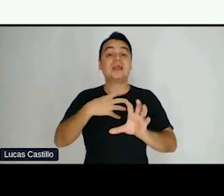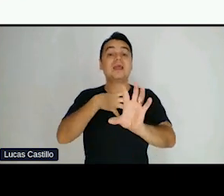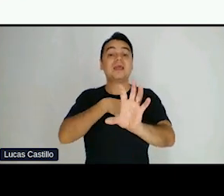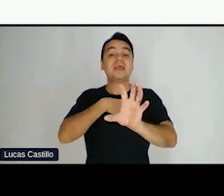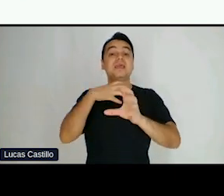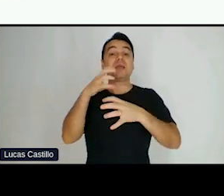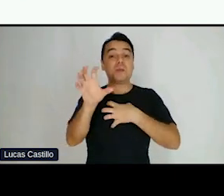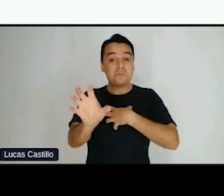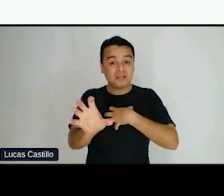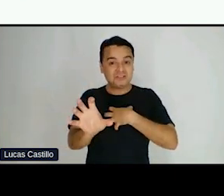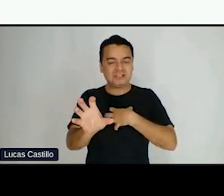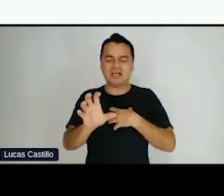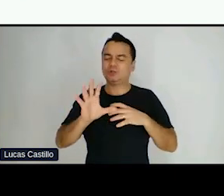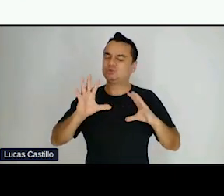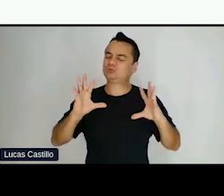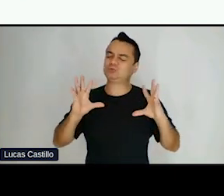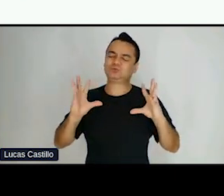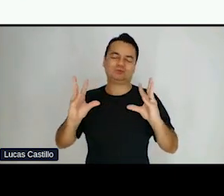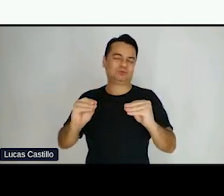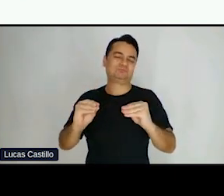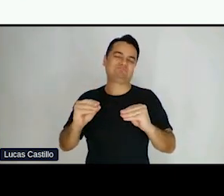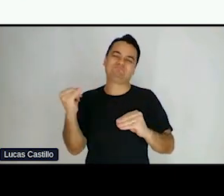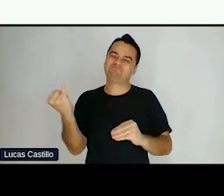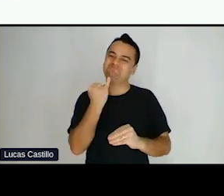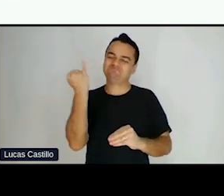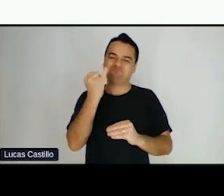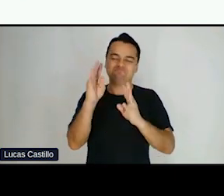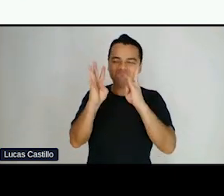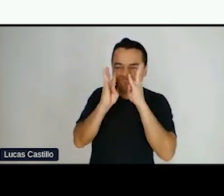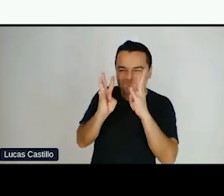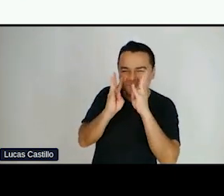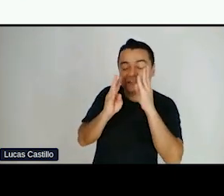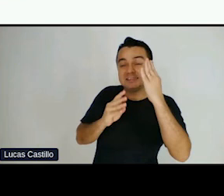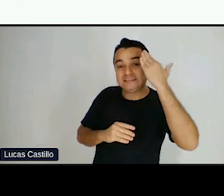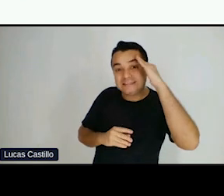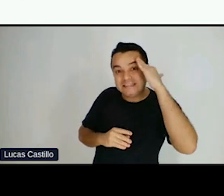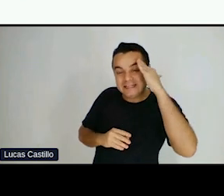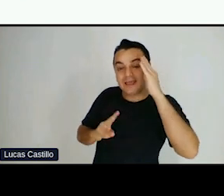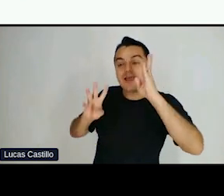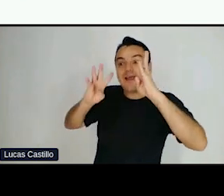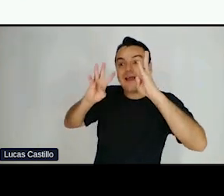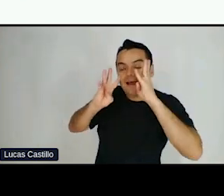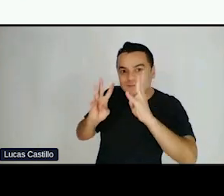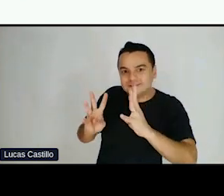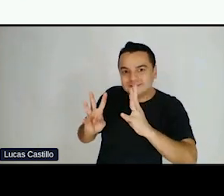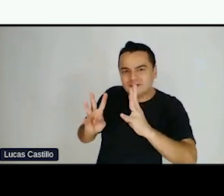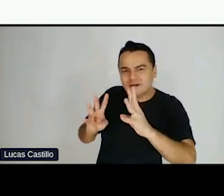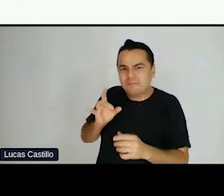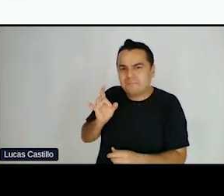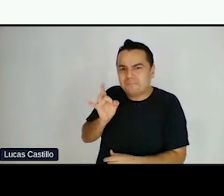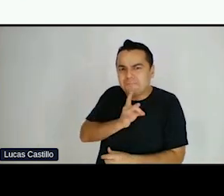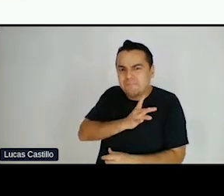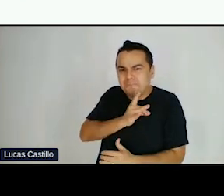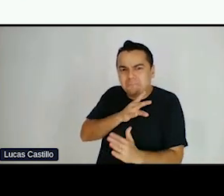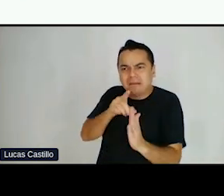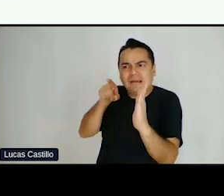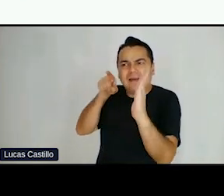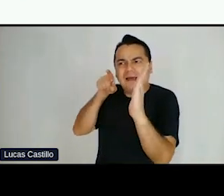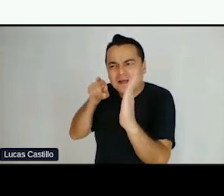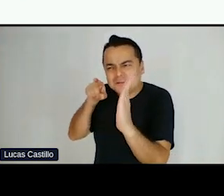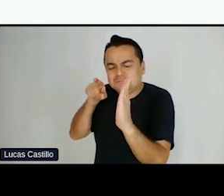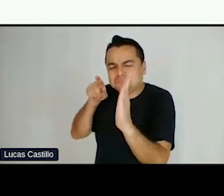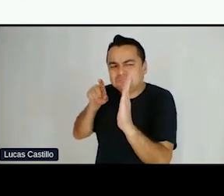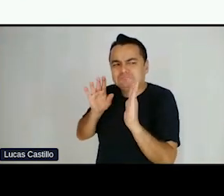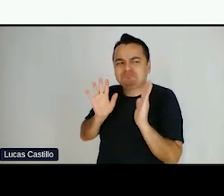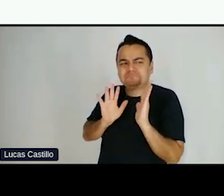pessoal? Então, ser empático com o próximo, entender, buscar entender, ouvir, Não ter medo de perguntar, acho que esse